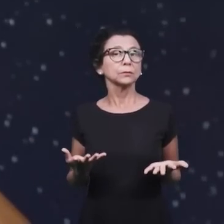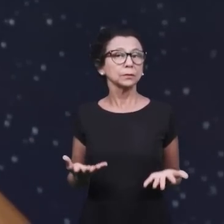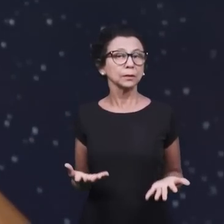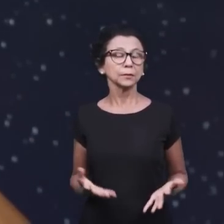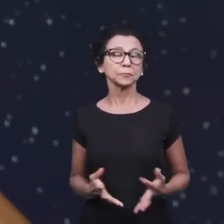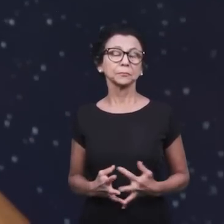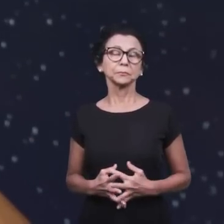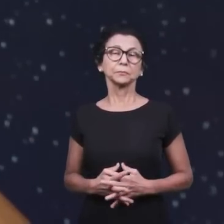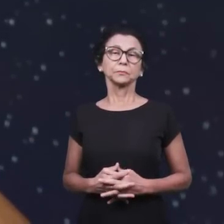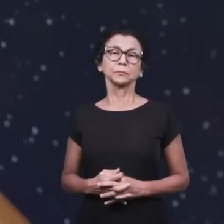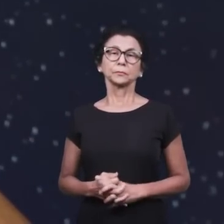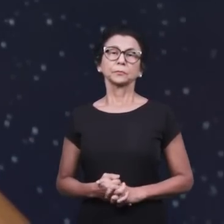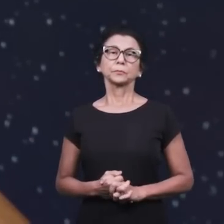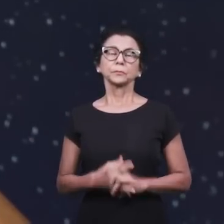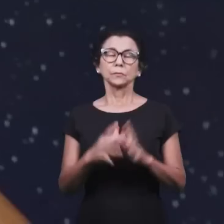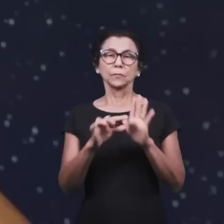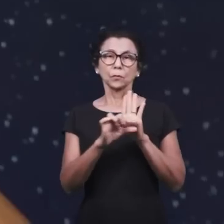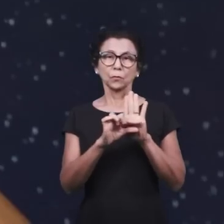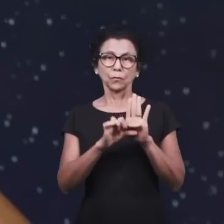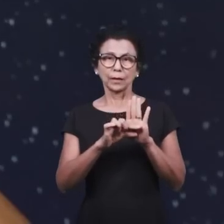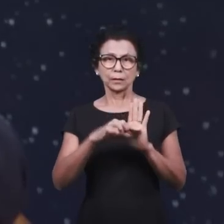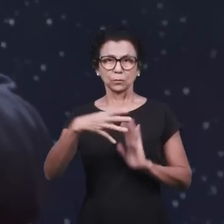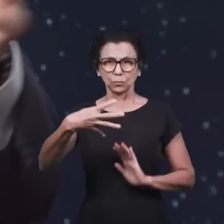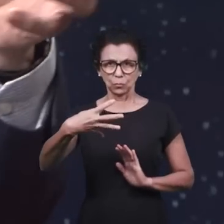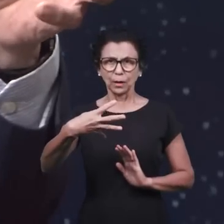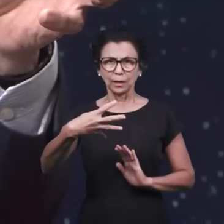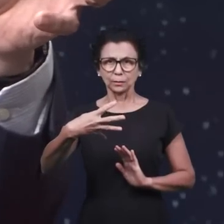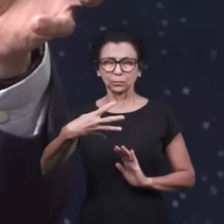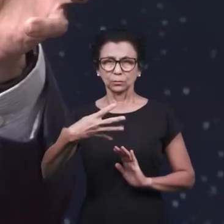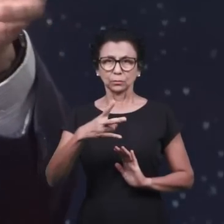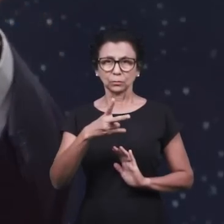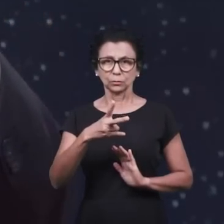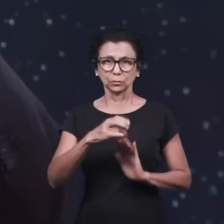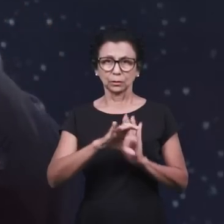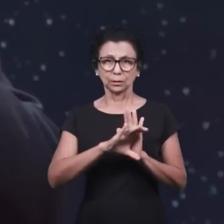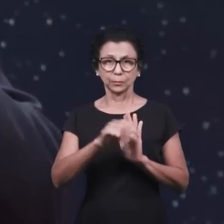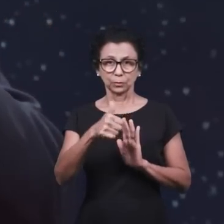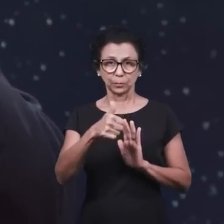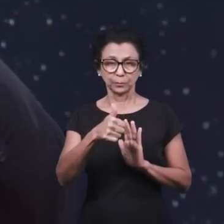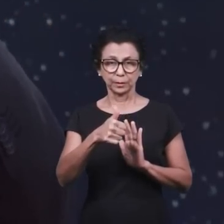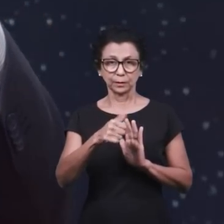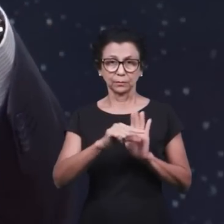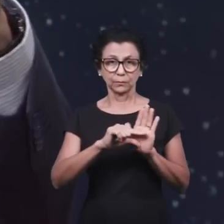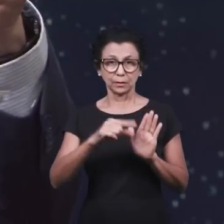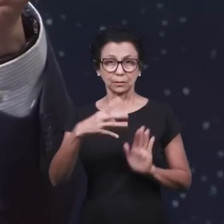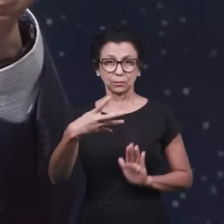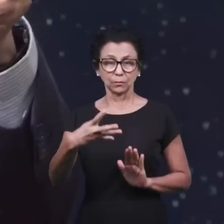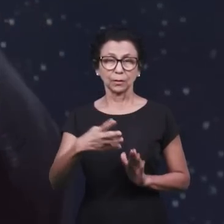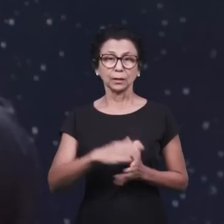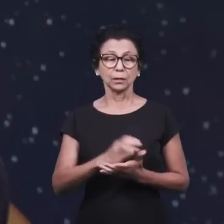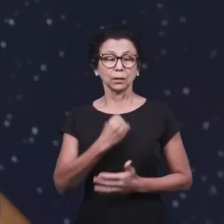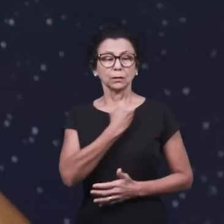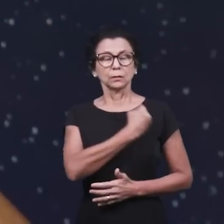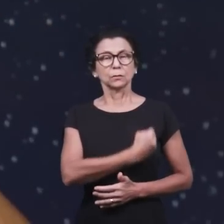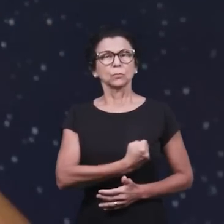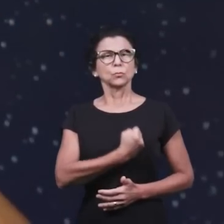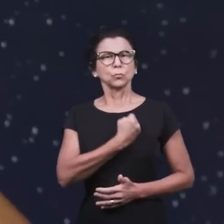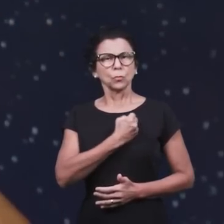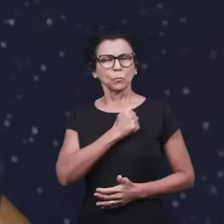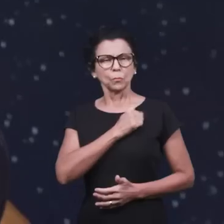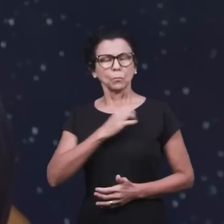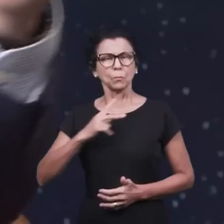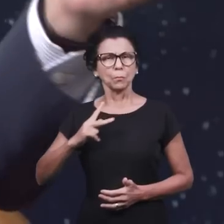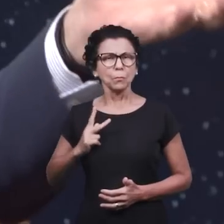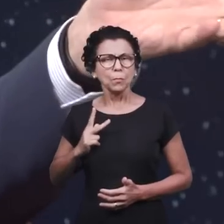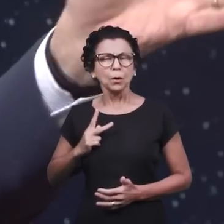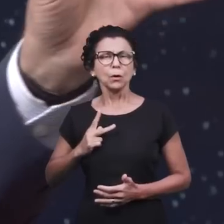que no início, no verso 4, ainda do capítulo 1, quando João começa a registrar